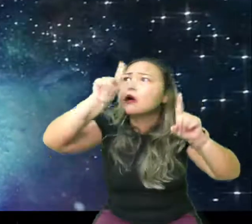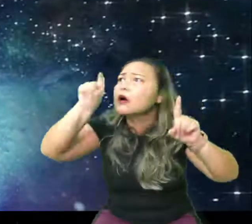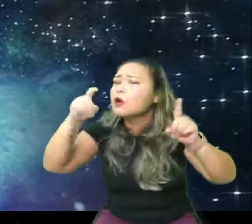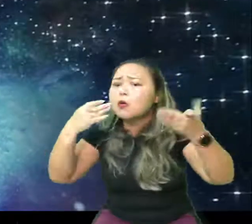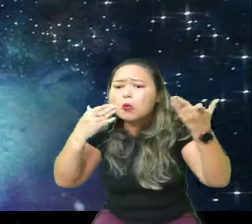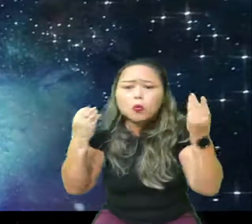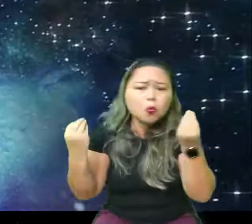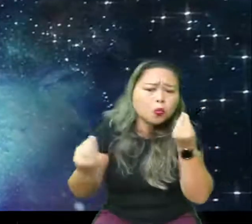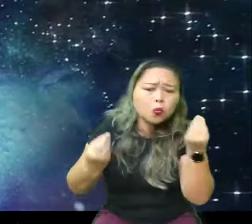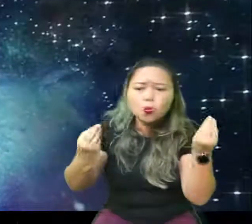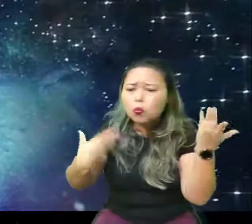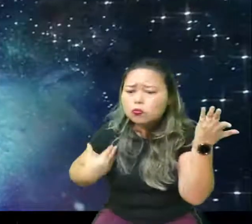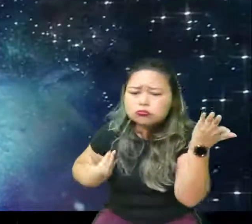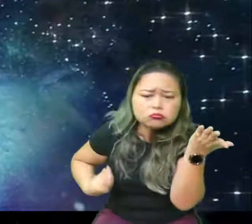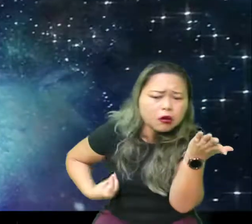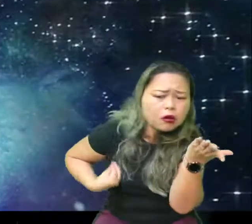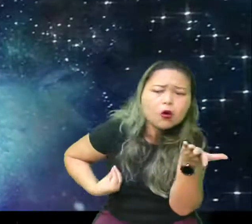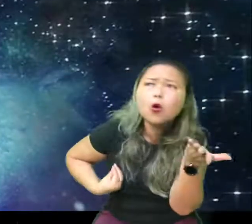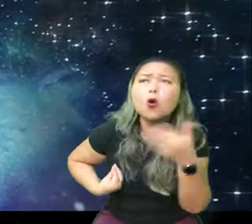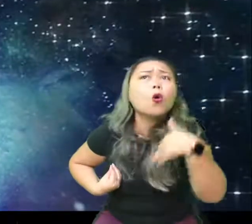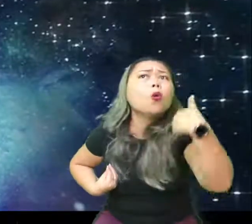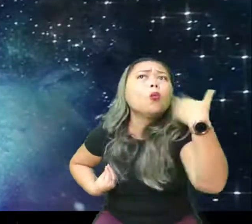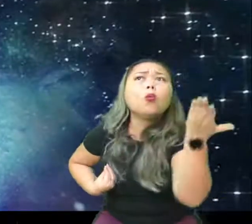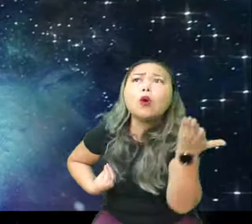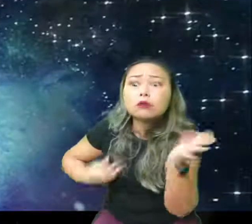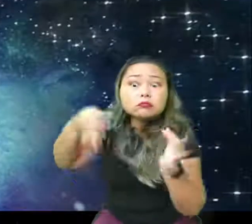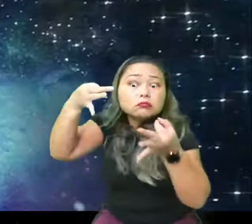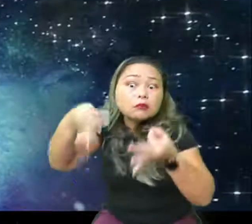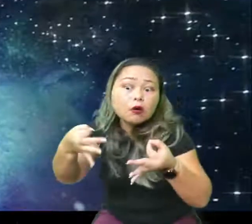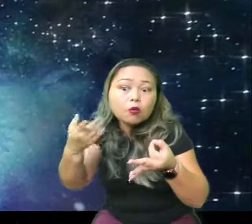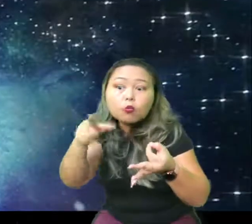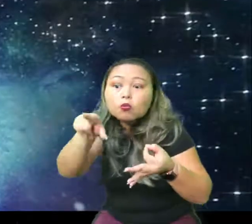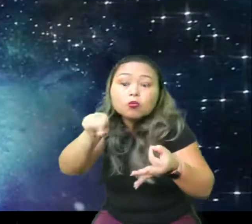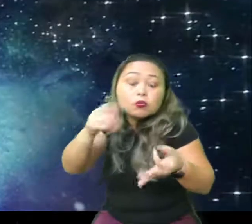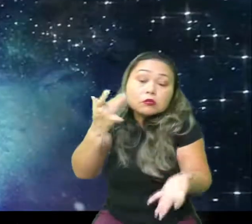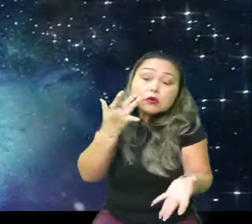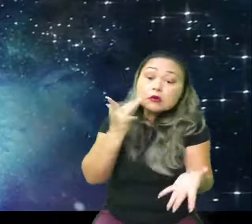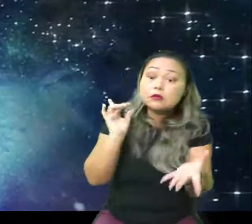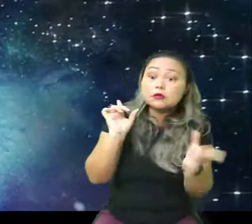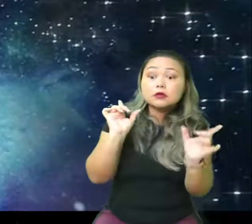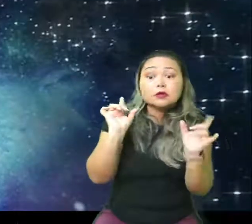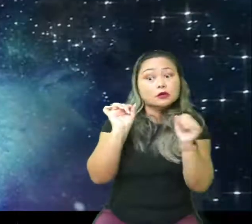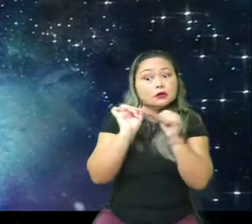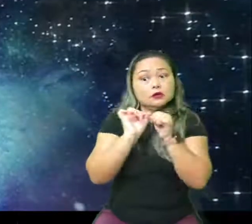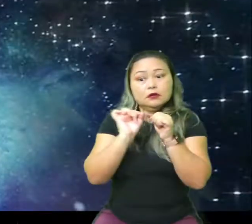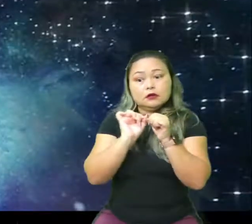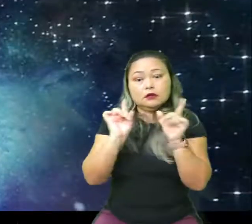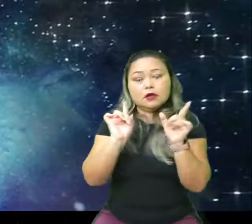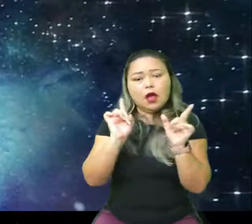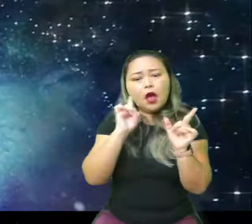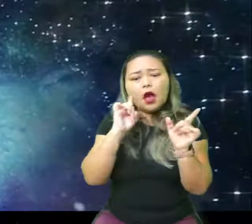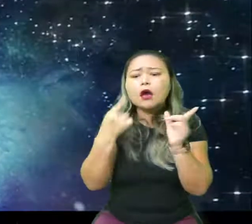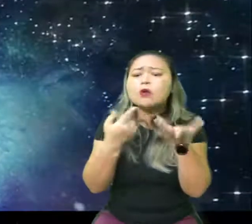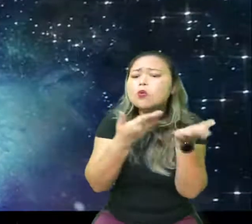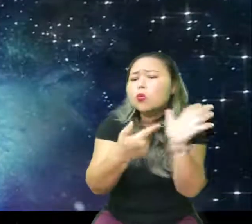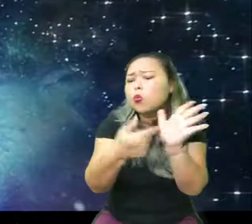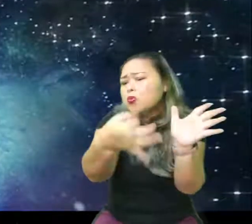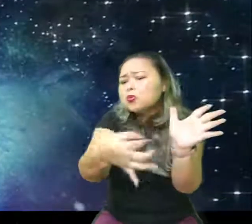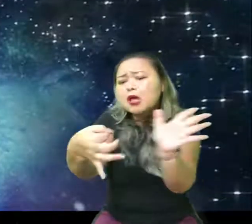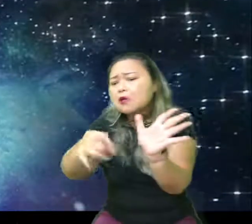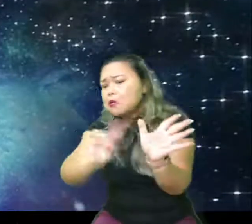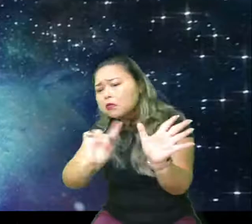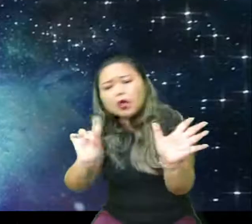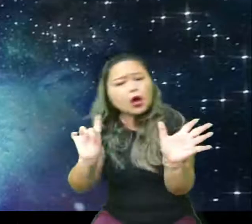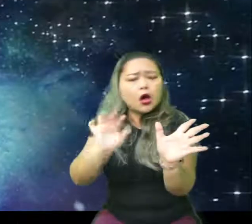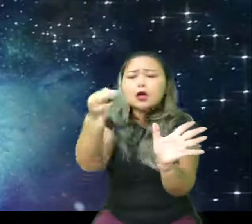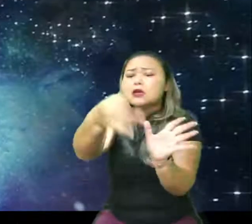né, em relação a isso. Qual é a certa? O que a gente não faz é isso, né? A gente não estipula o que é a certa, a gente